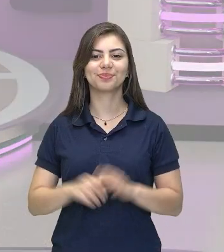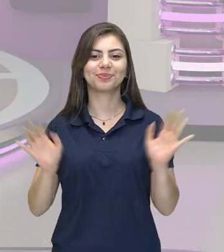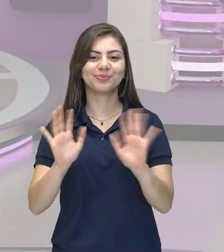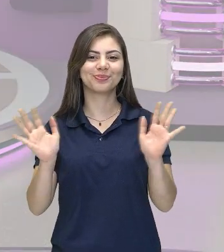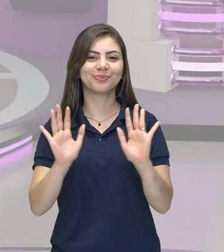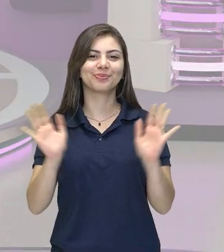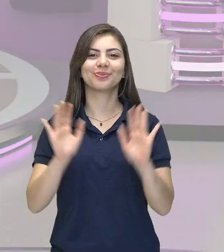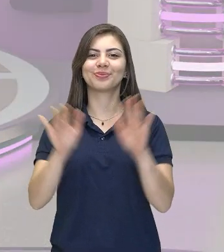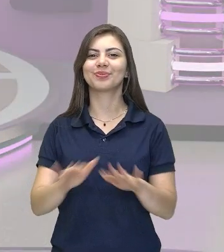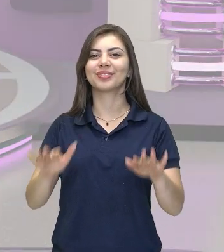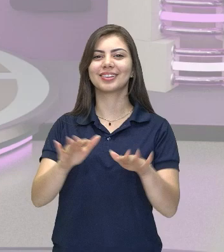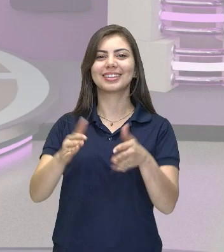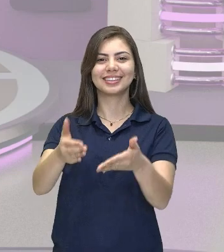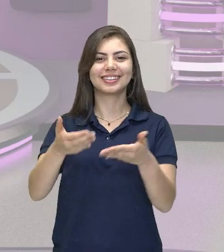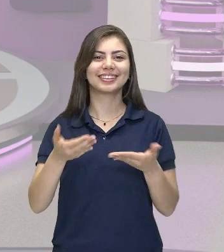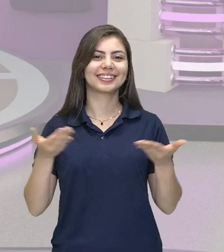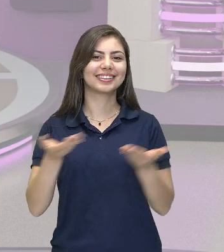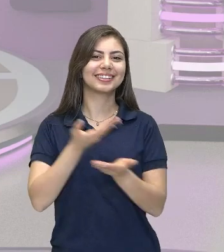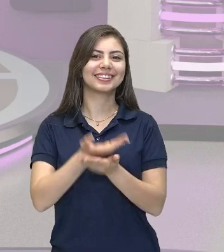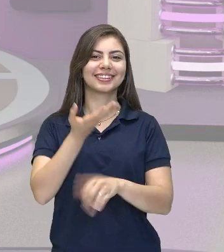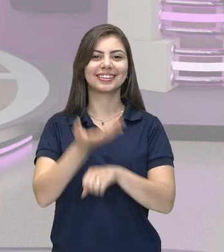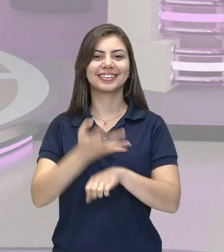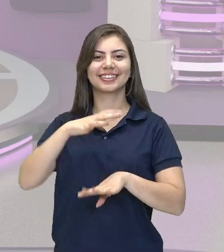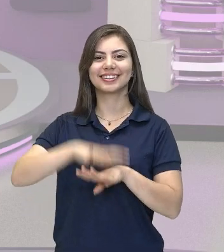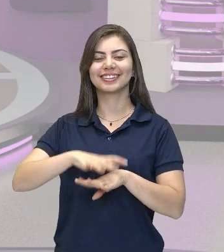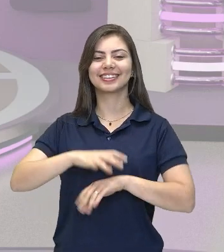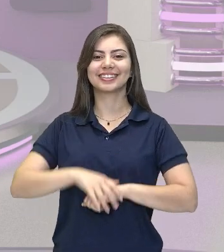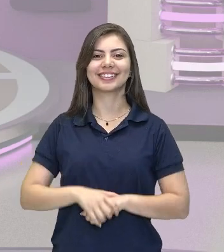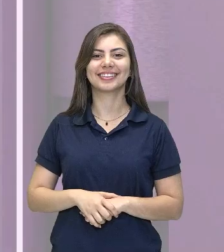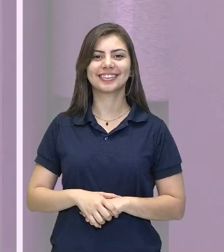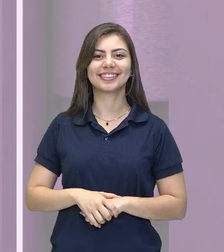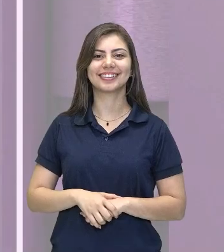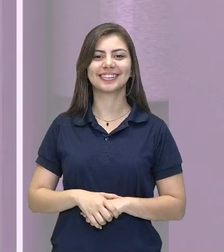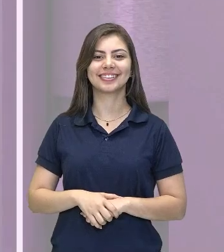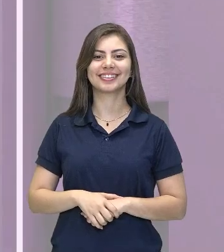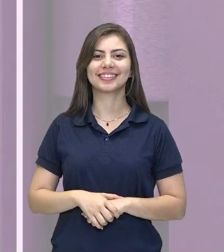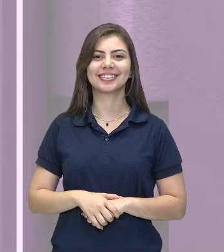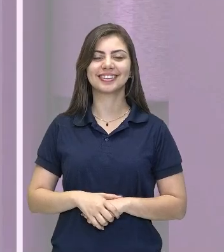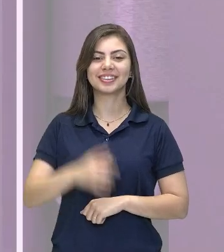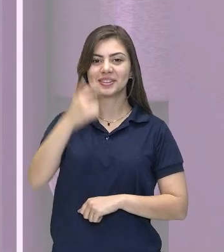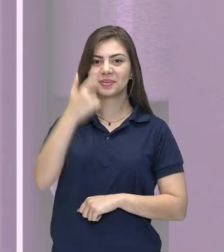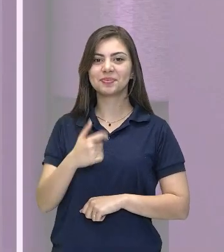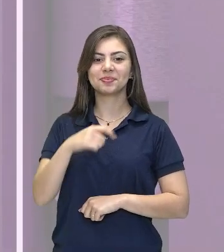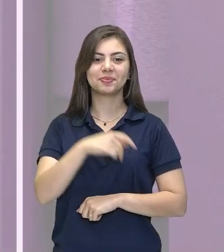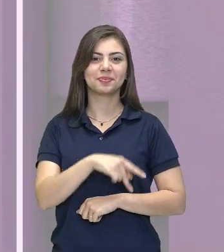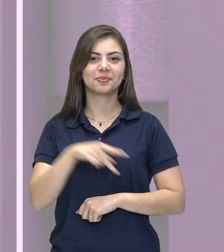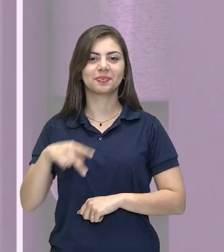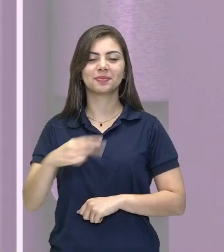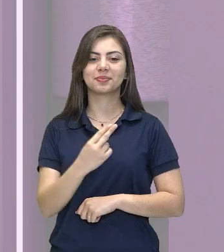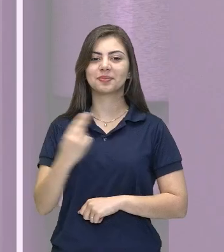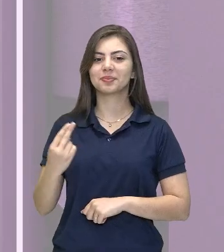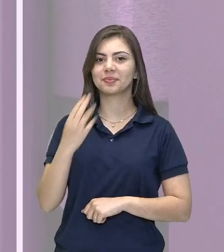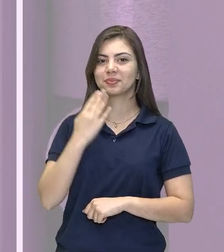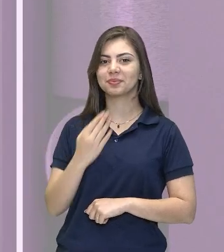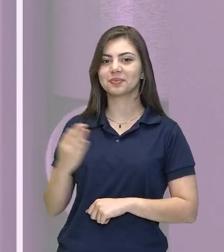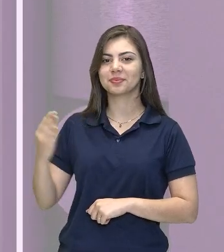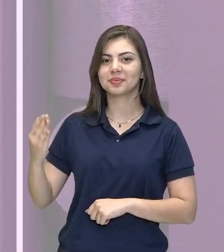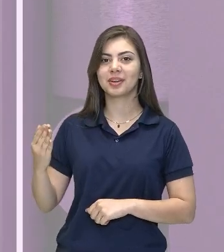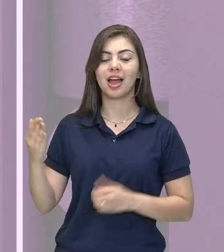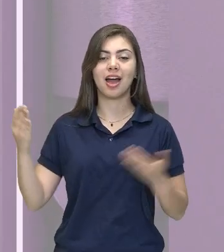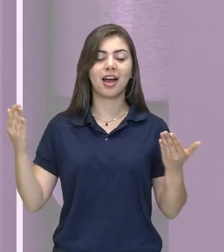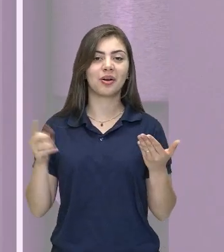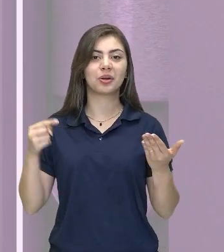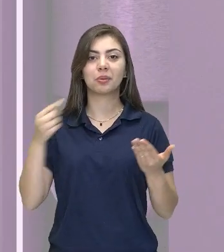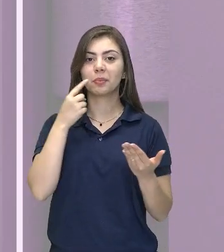Olá, seja bem-vindo a mais uma aula do componente matemática. Eu sou o professor Hilner e estou te convidando para acompanhar